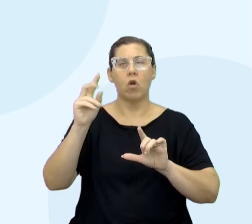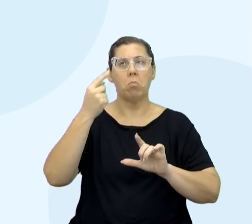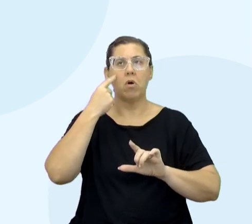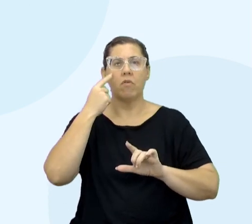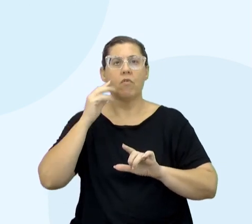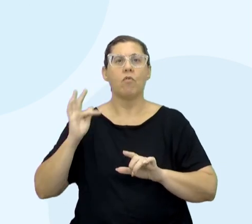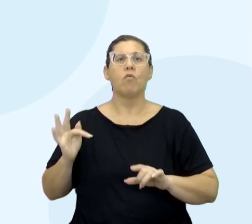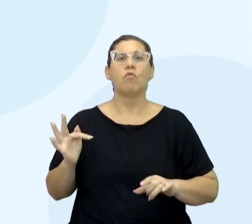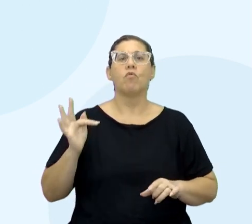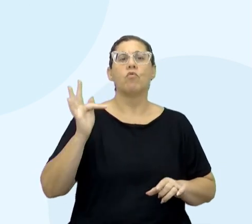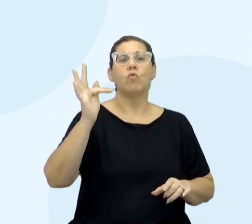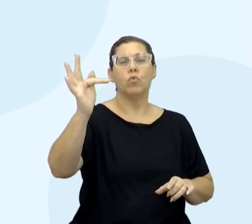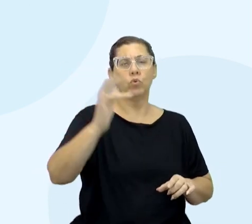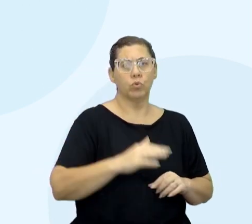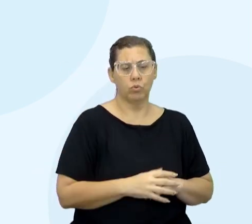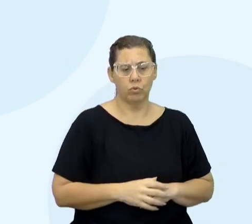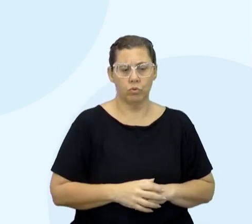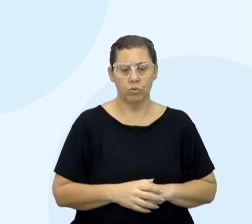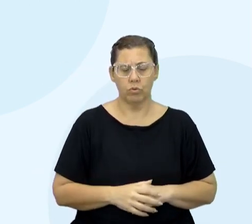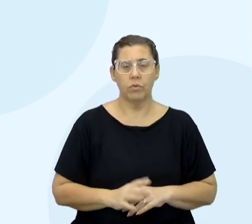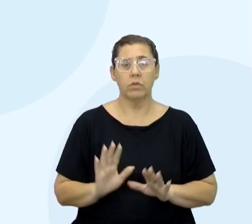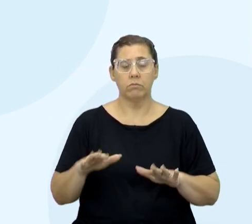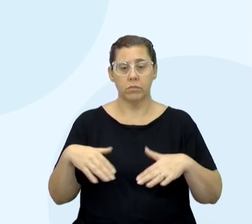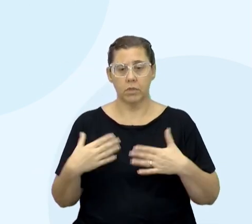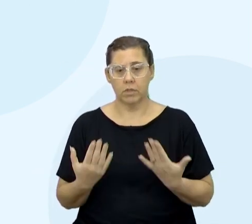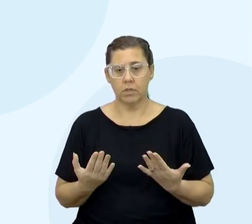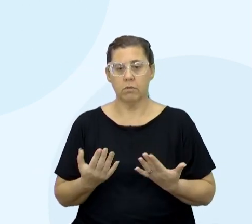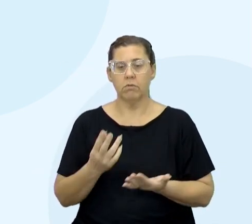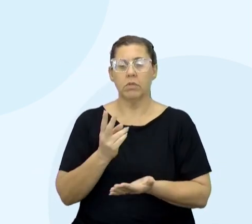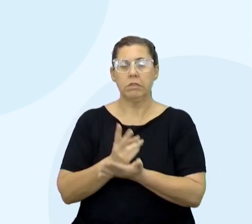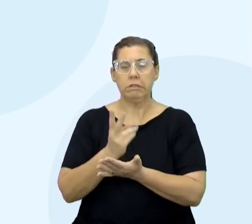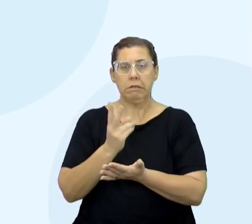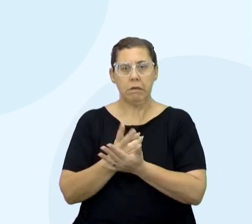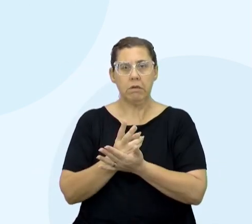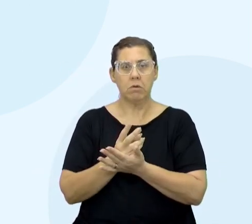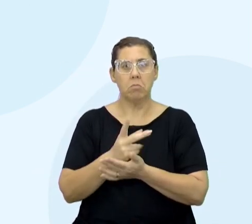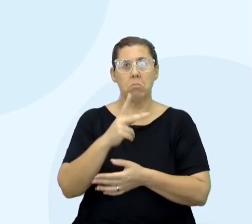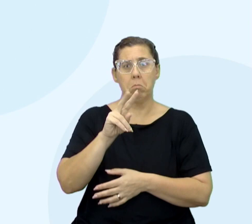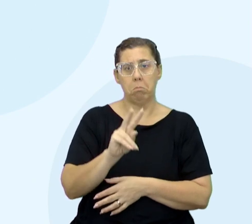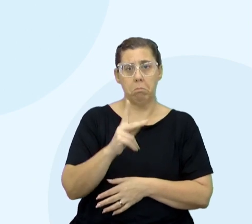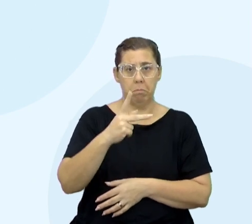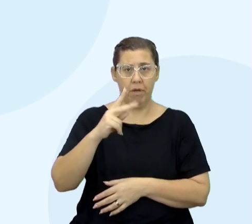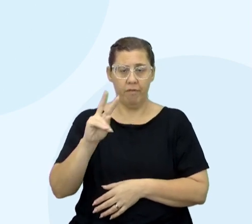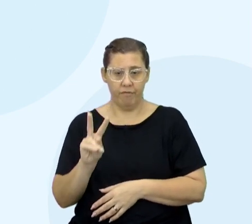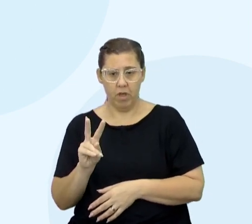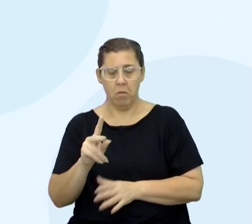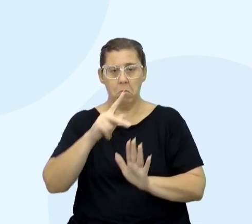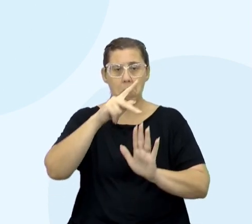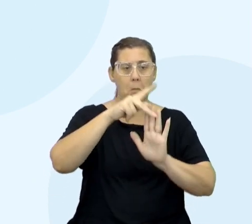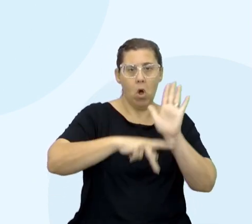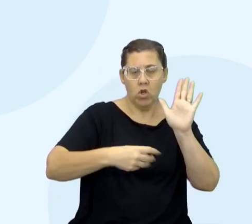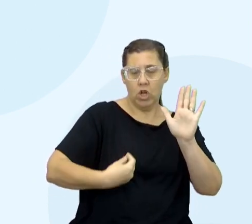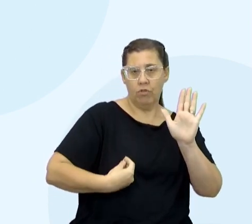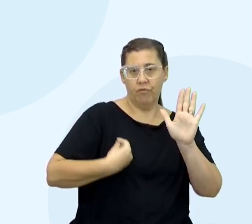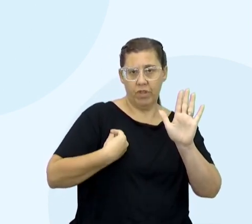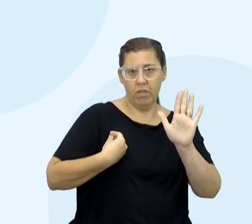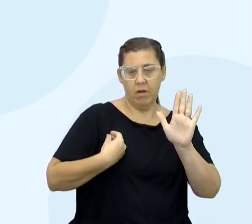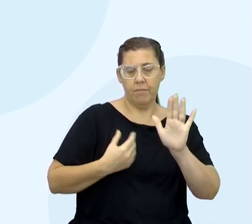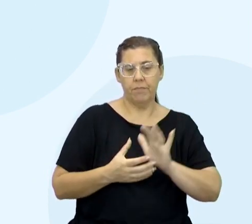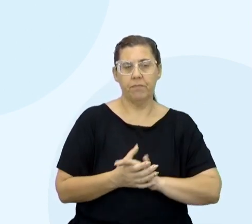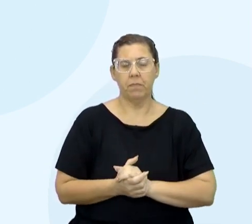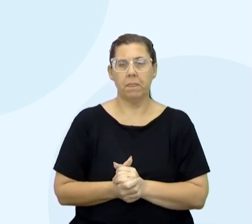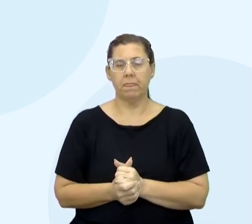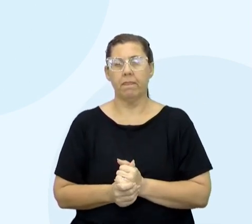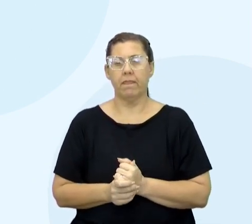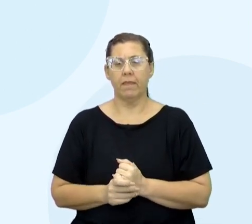nosso futuro. Então, aqui sempre, né, é o nosso PV aí, nosso projeto de vida.